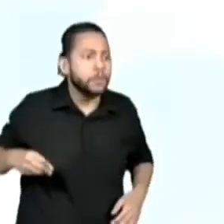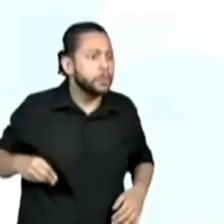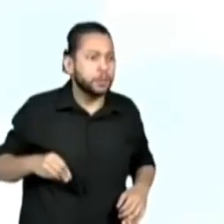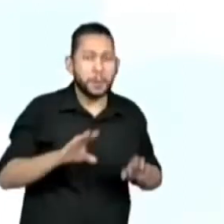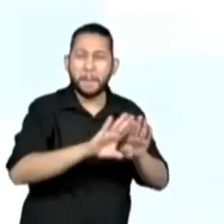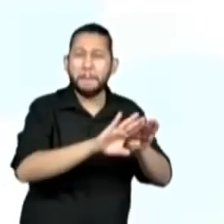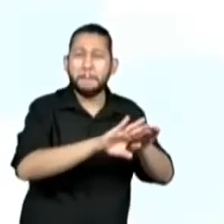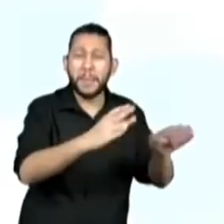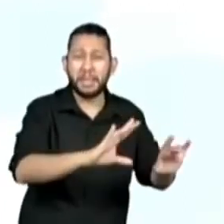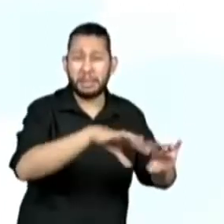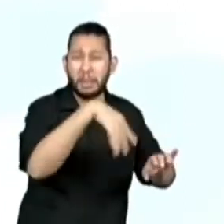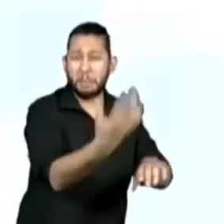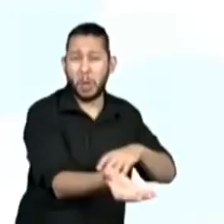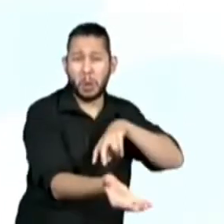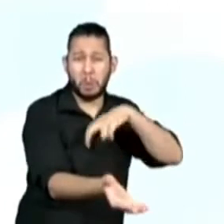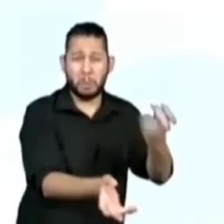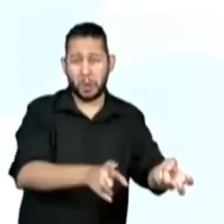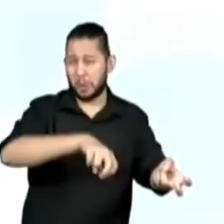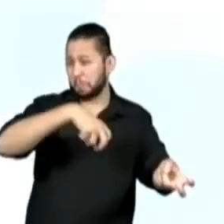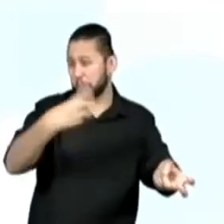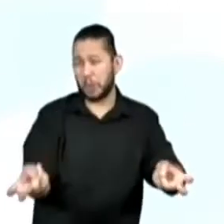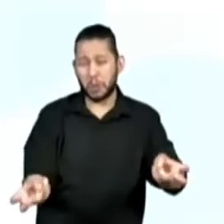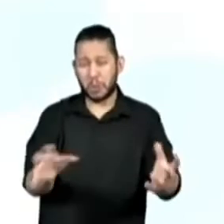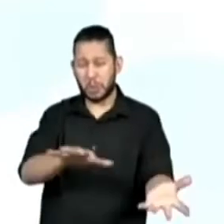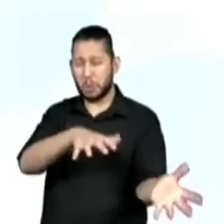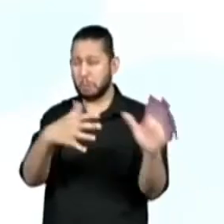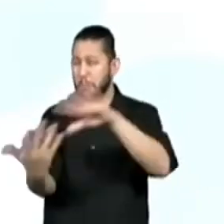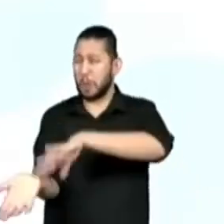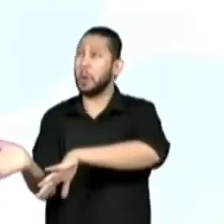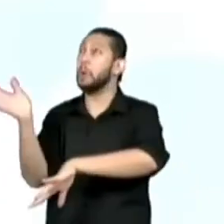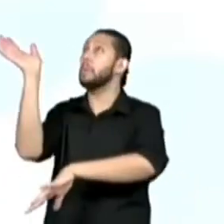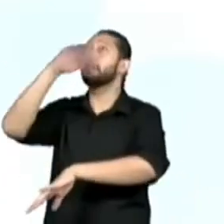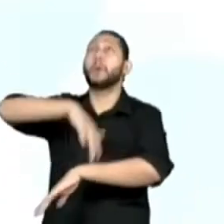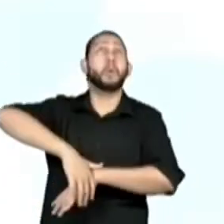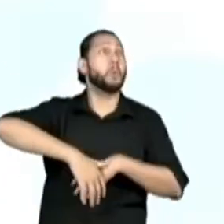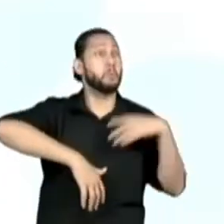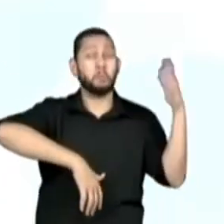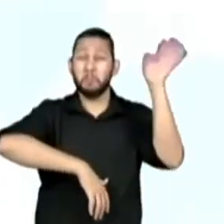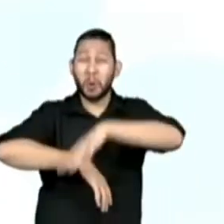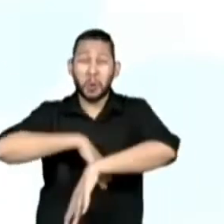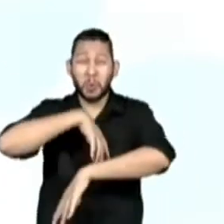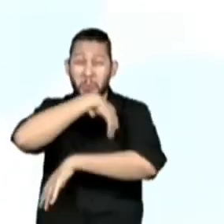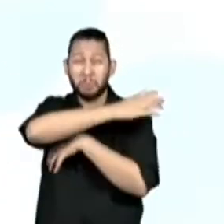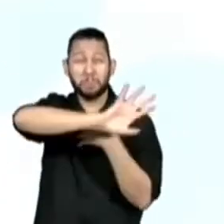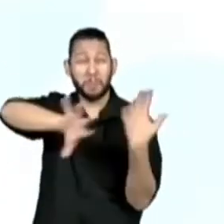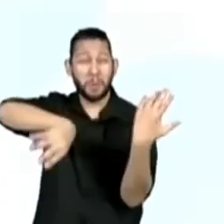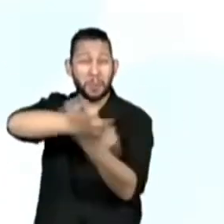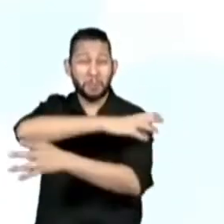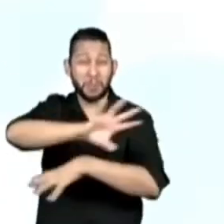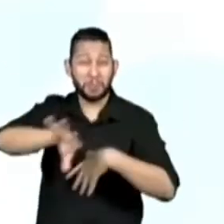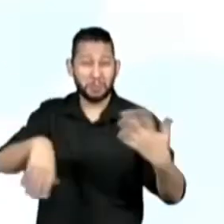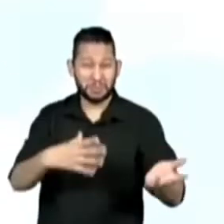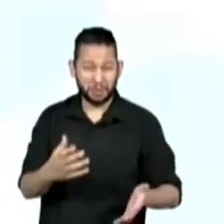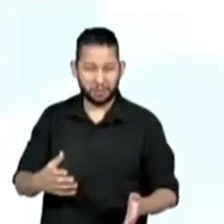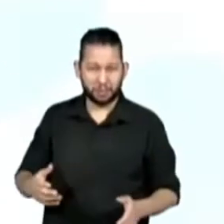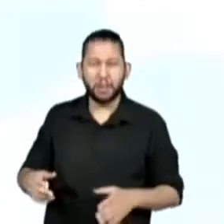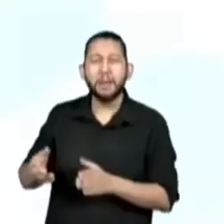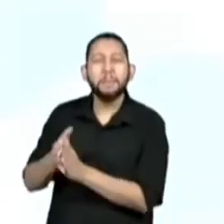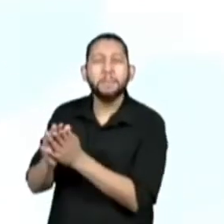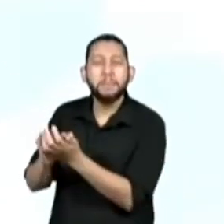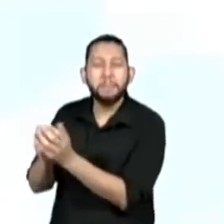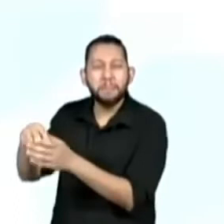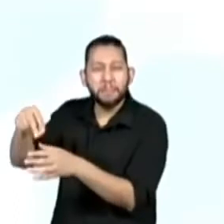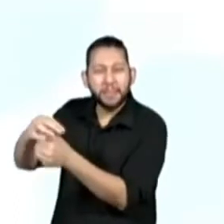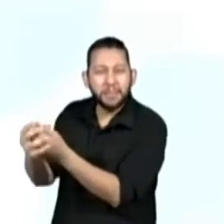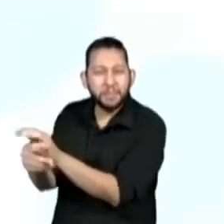mesa, cadeiras, bancos, tudo de pernas para o ar, a pia em pedaços,